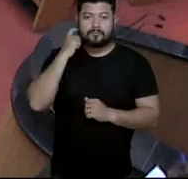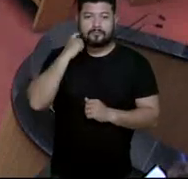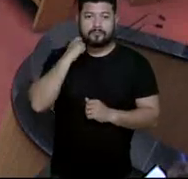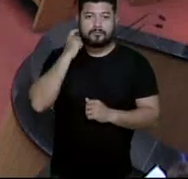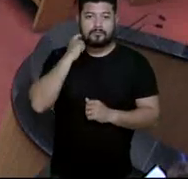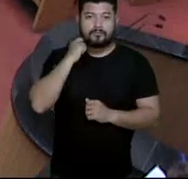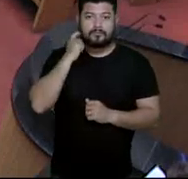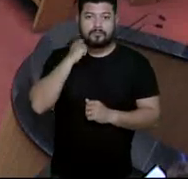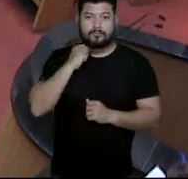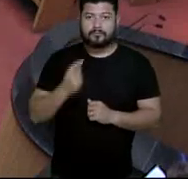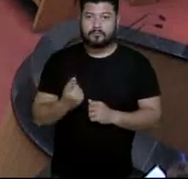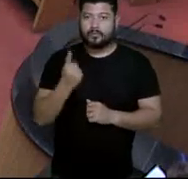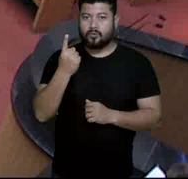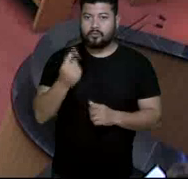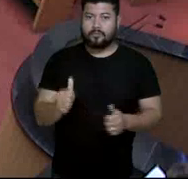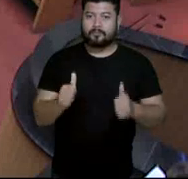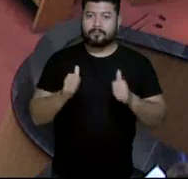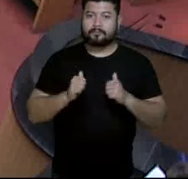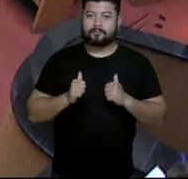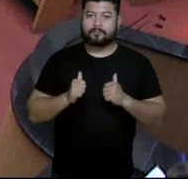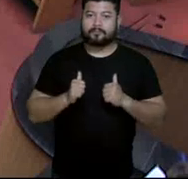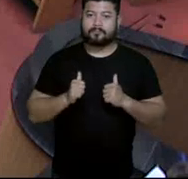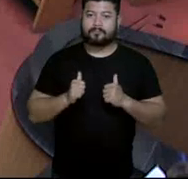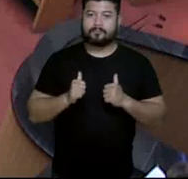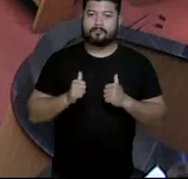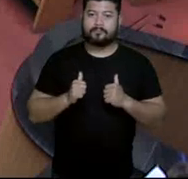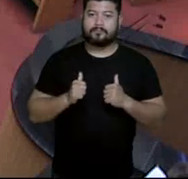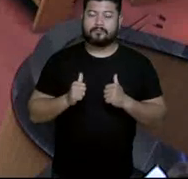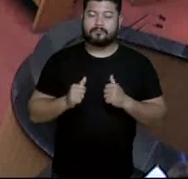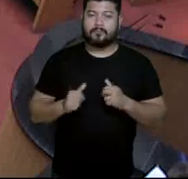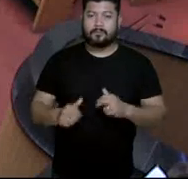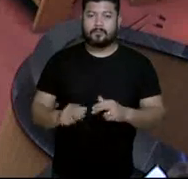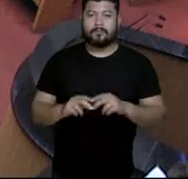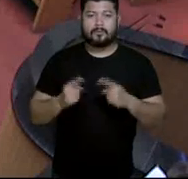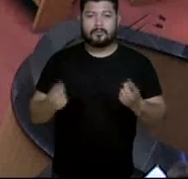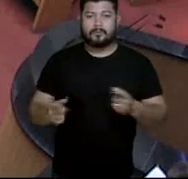com uma abstenção. Aprovado por maioria.